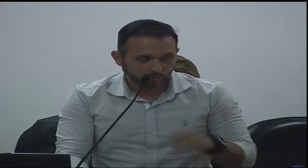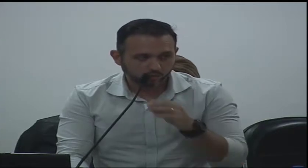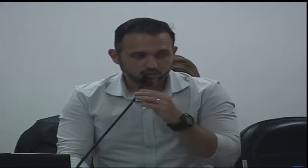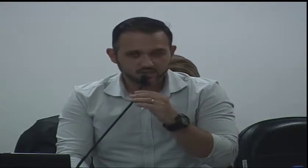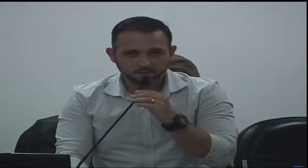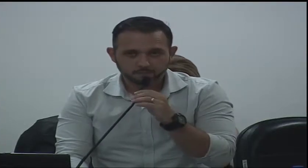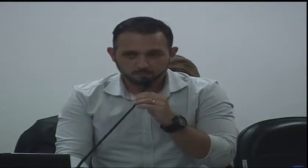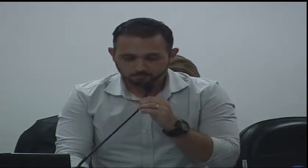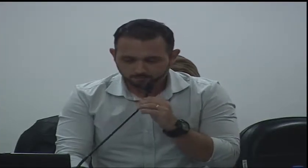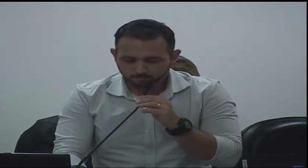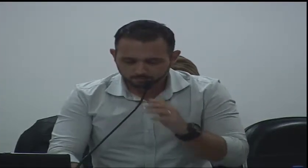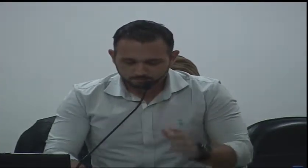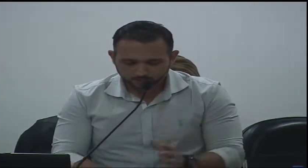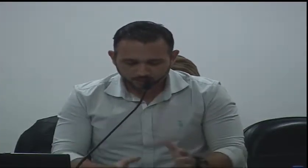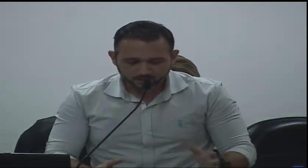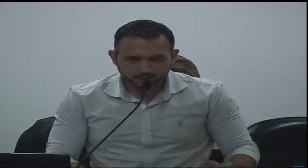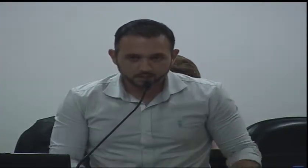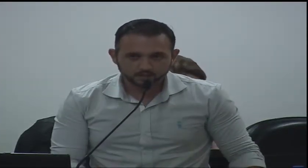Quando a gente